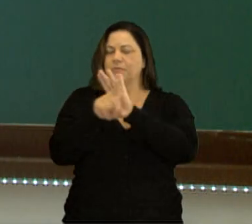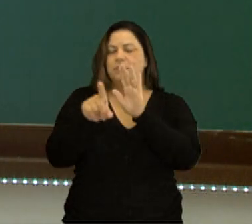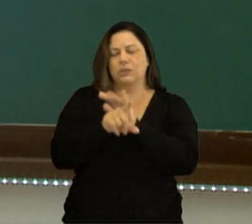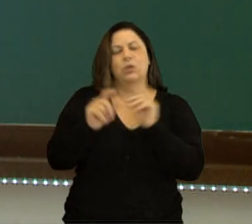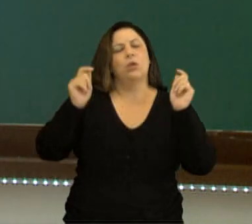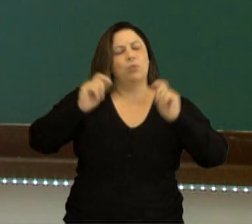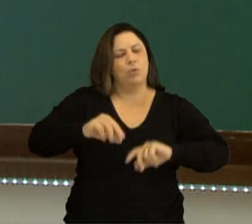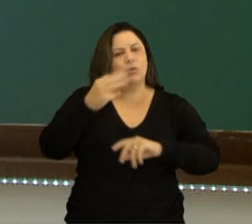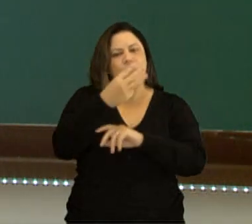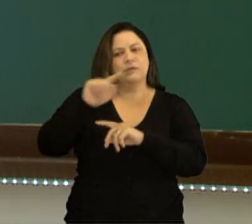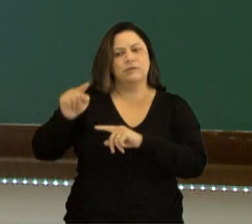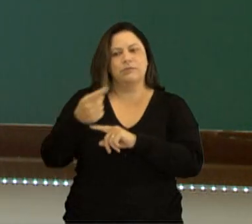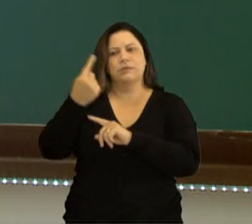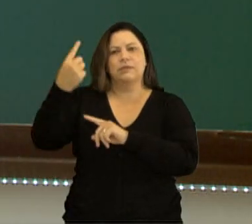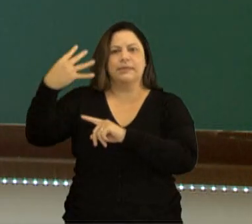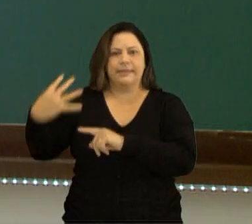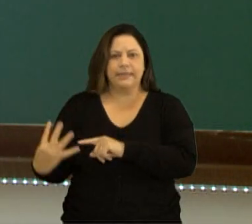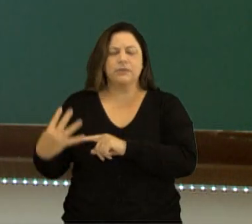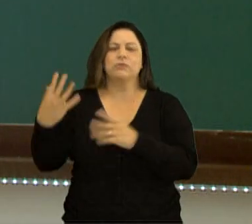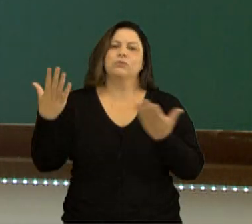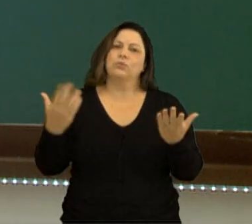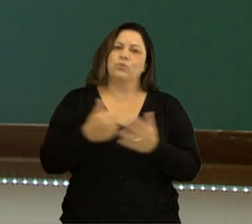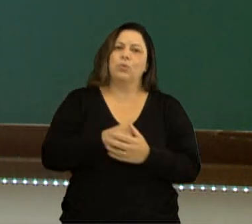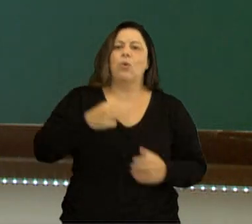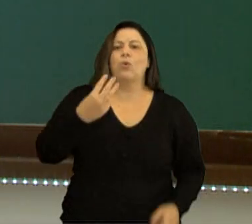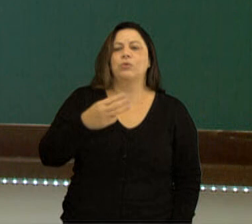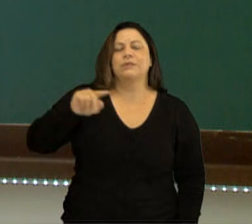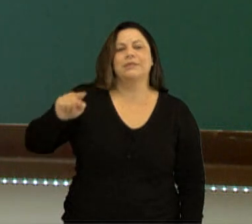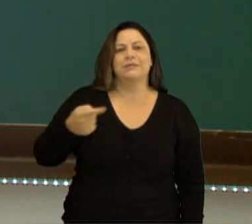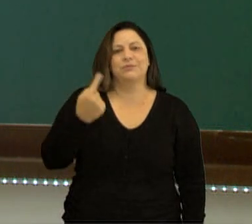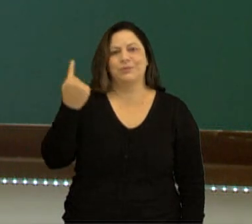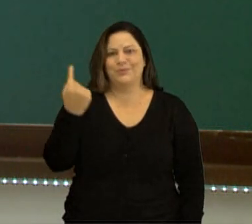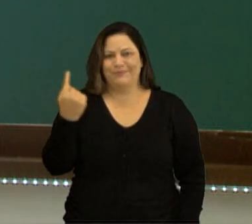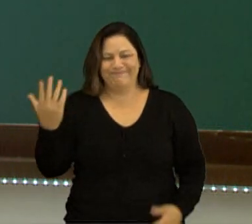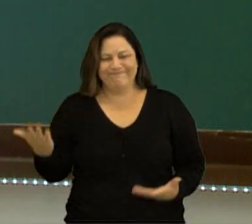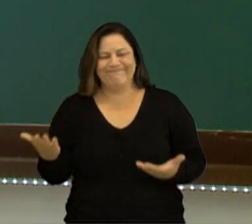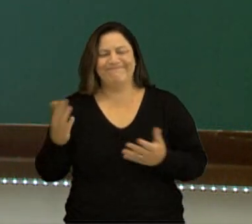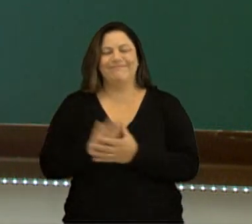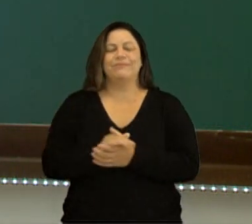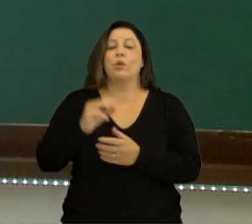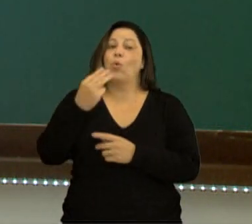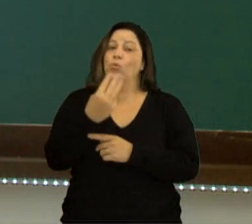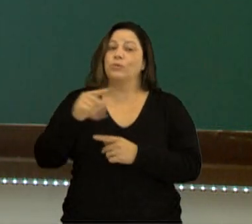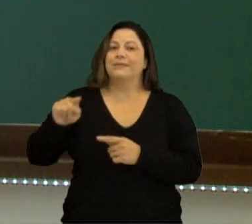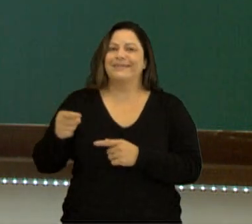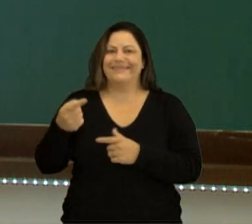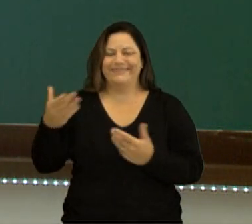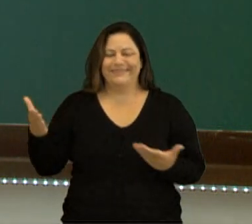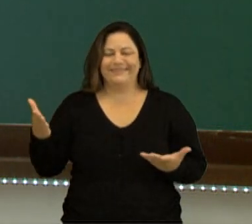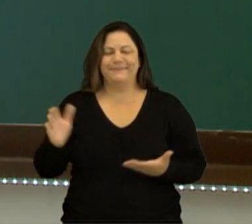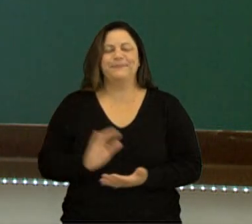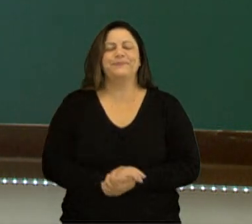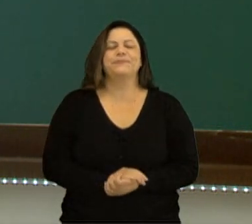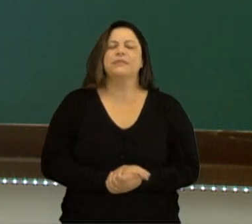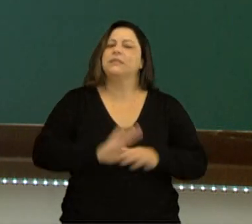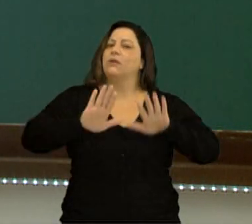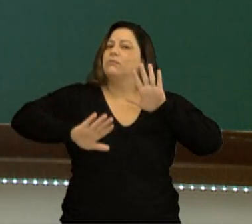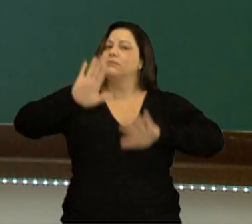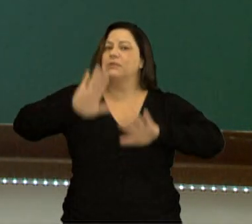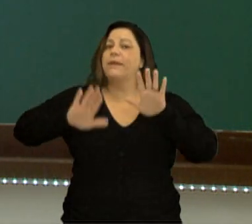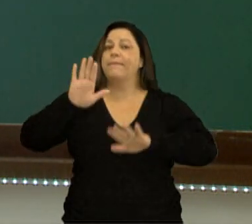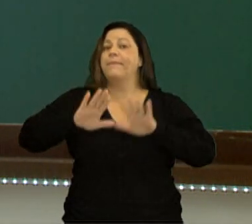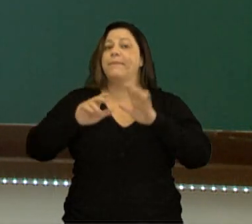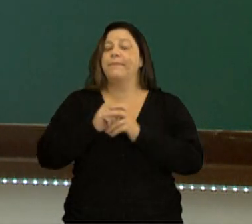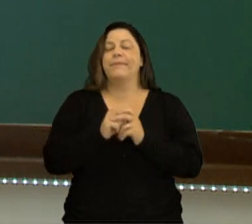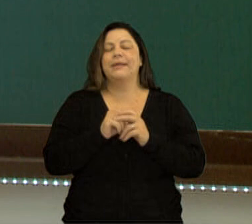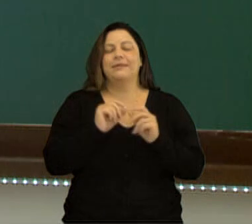usar o 3,14, 3,1 ou 3. Isso vai ser um arredondamento que a pessoa que fez a questão vai